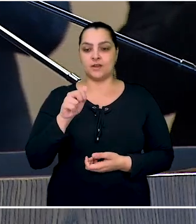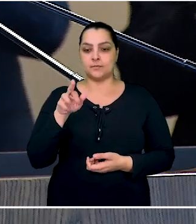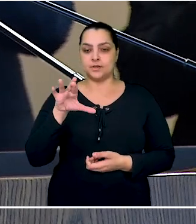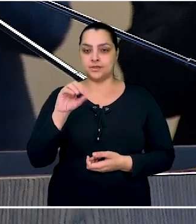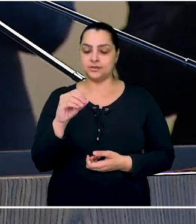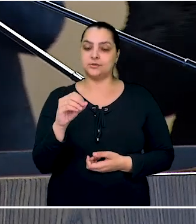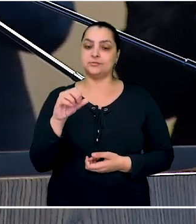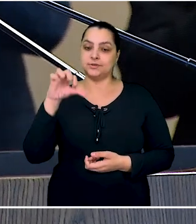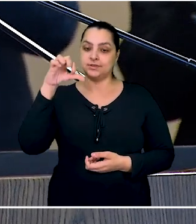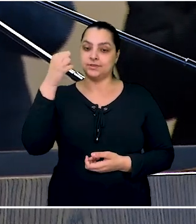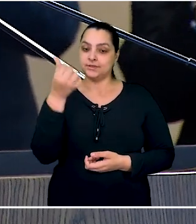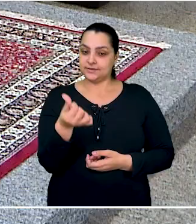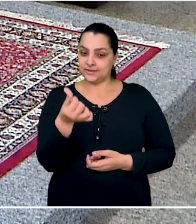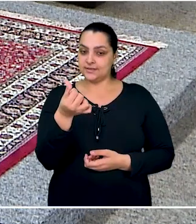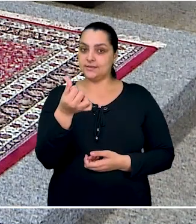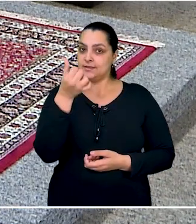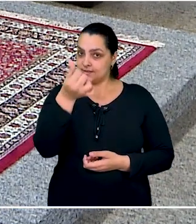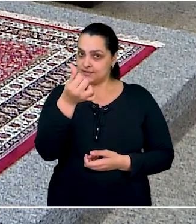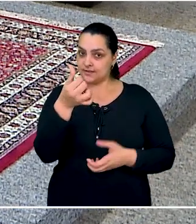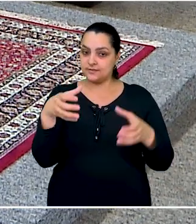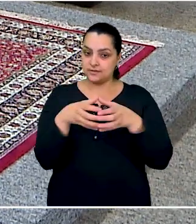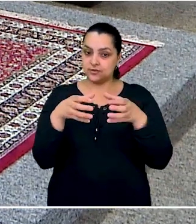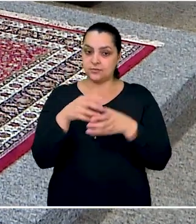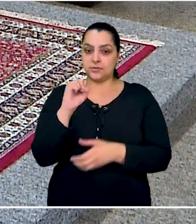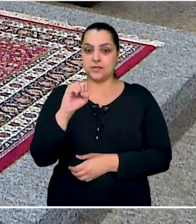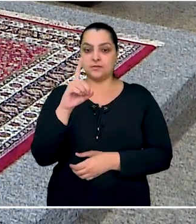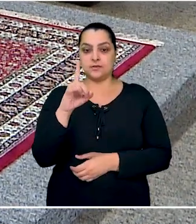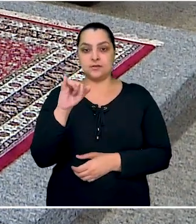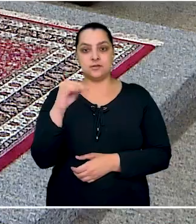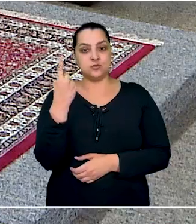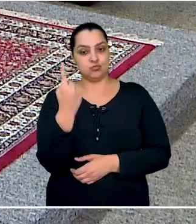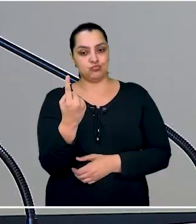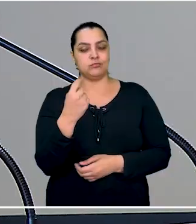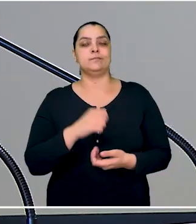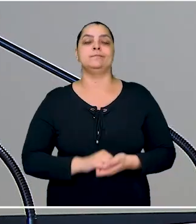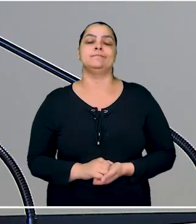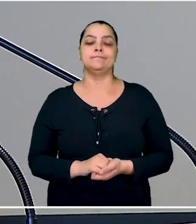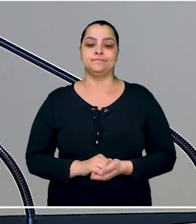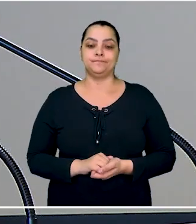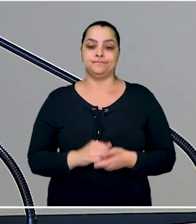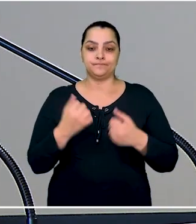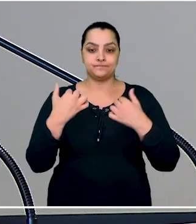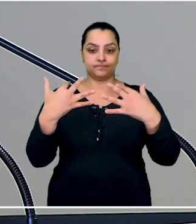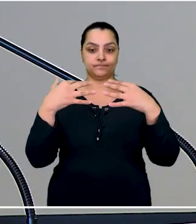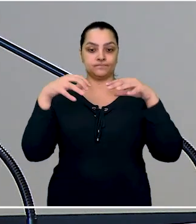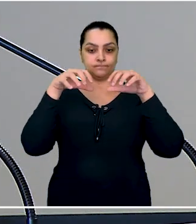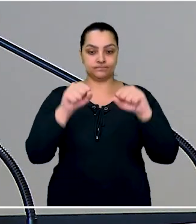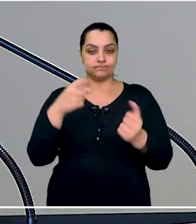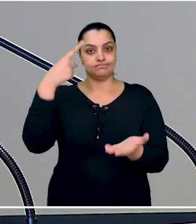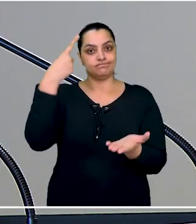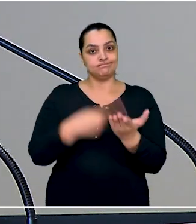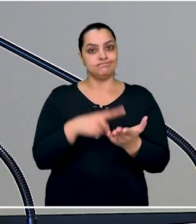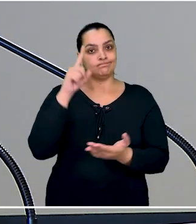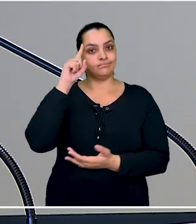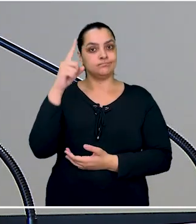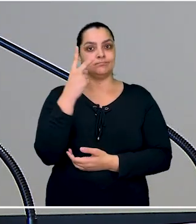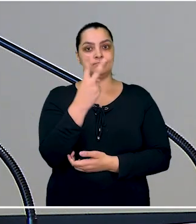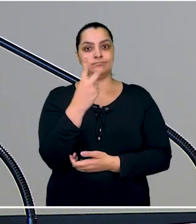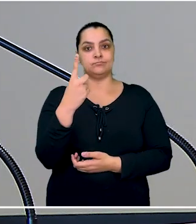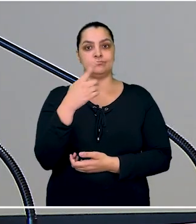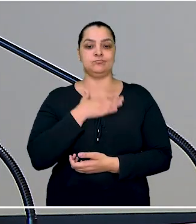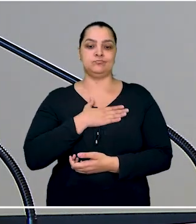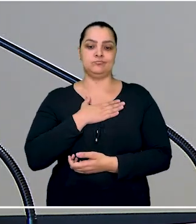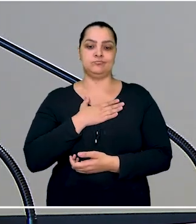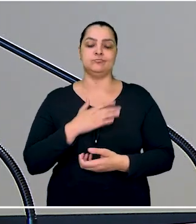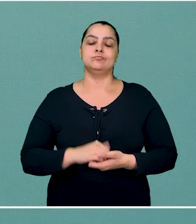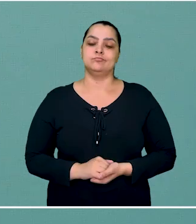Gonçalves vai integrar a 6ª turma e a Seção 1 de dissídios individuais. A sessão solene de posse está marcada para o dia 21